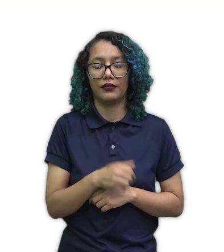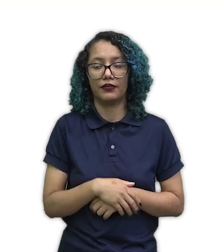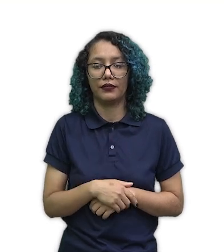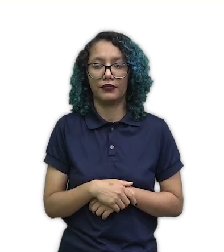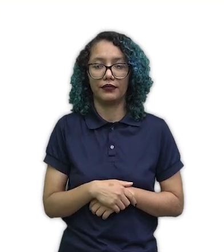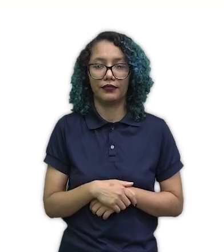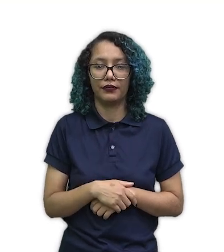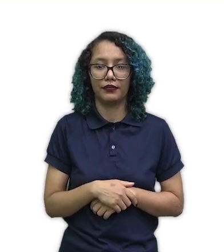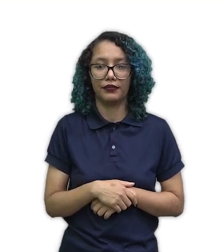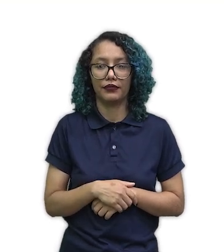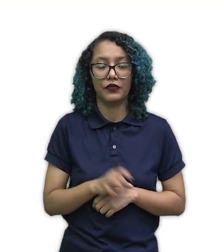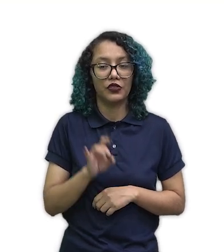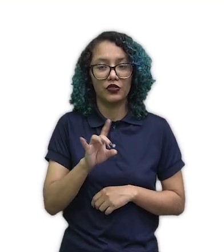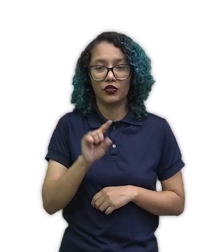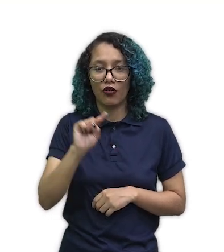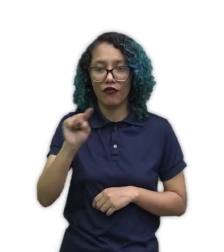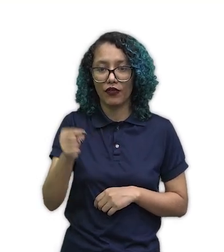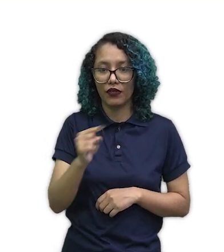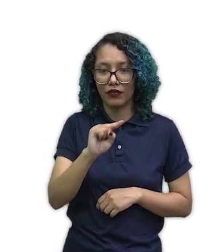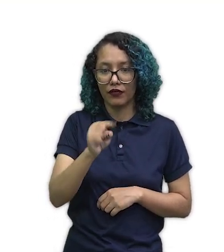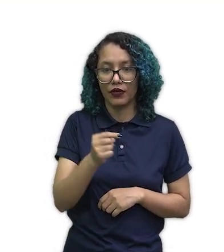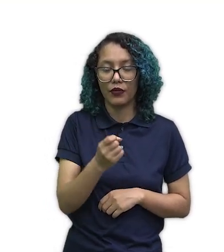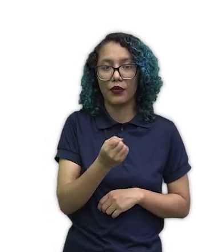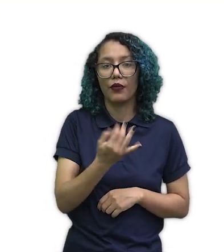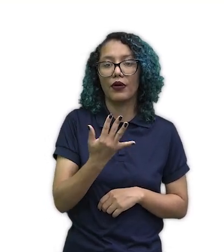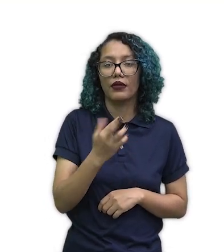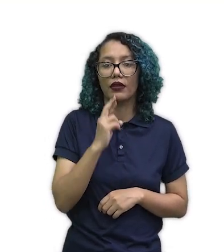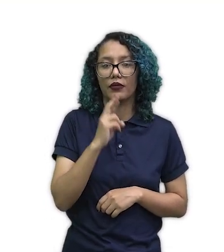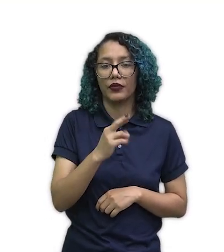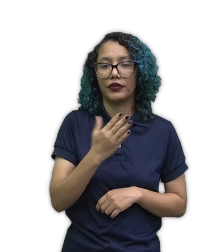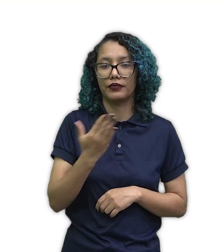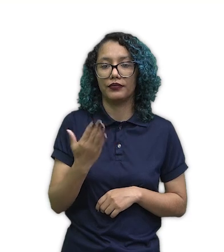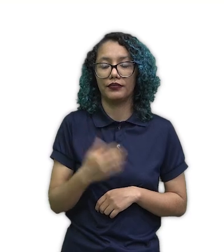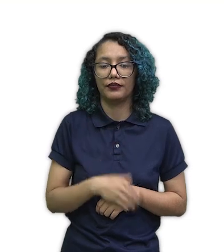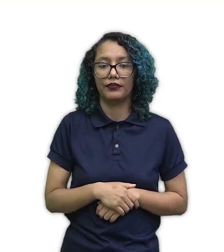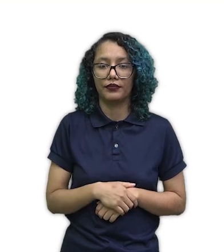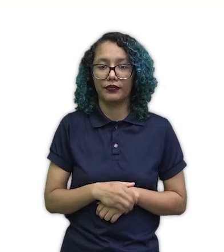andar com essa vírgula 3 casas para a direita, então nós vamos ter aqui